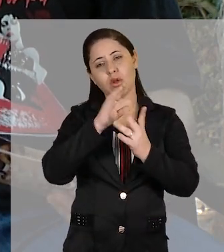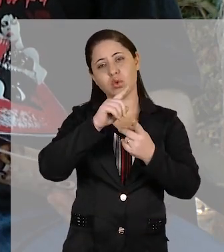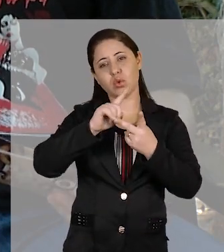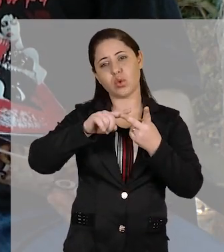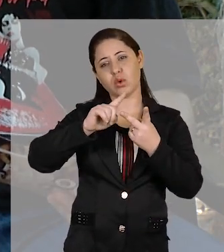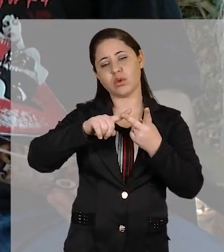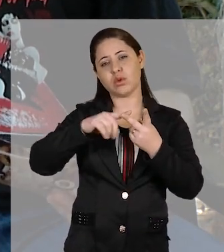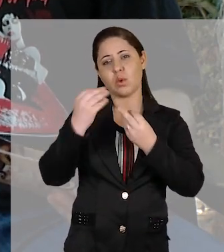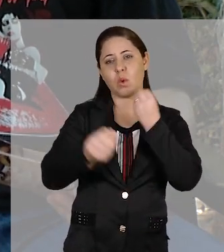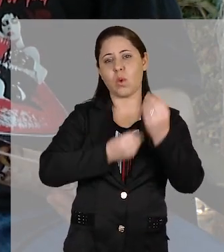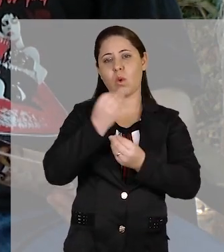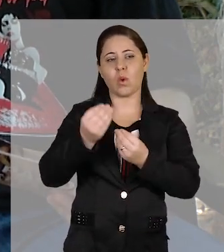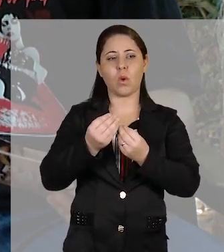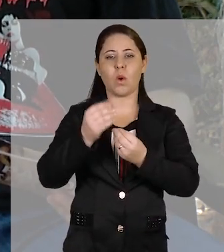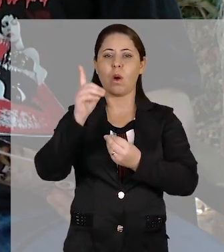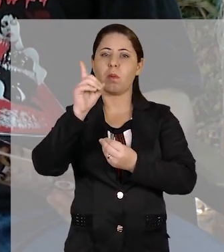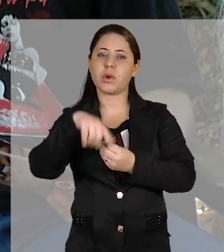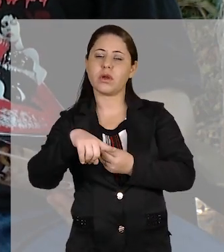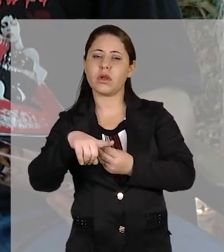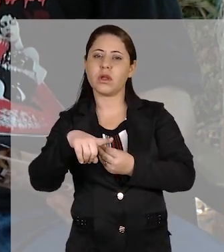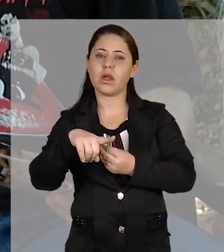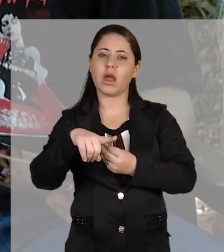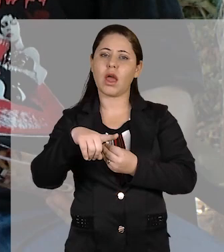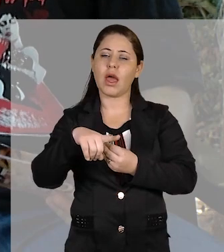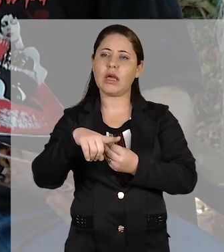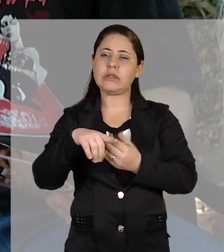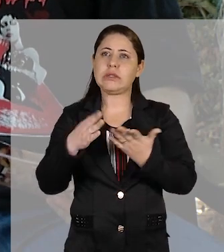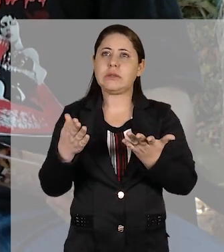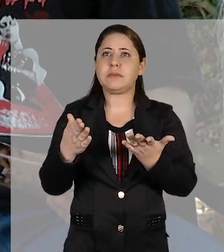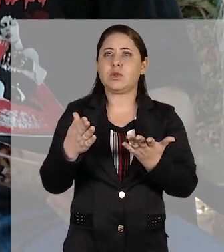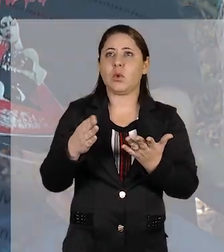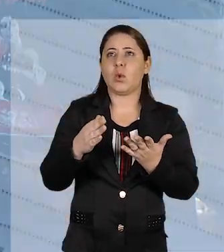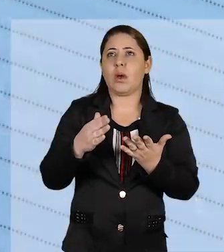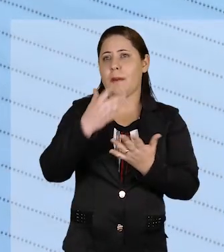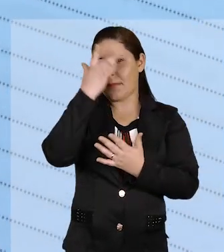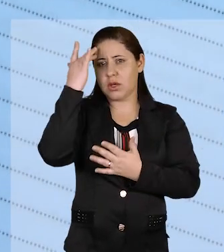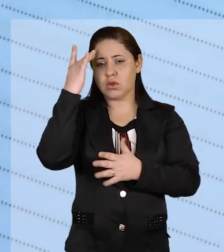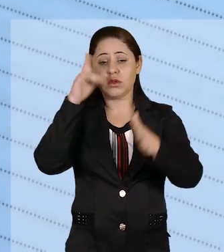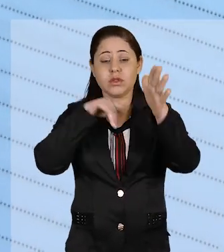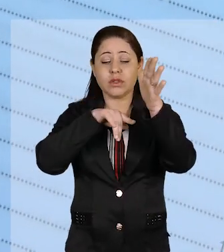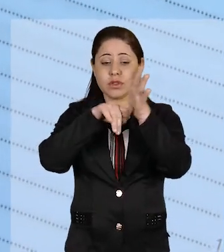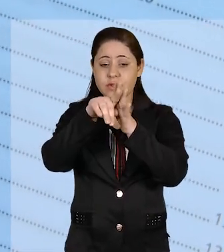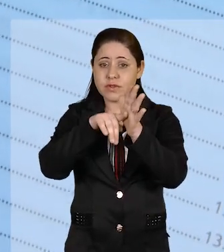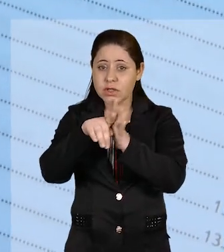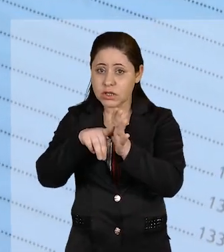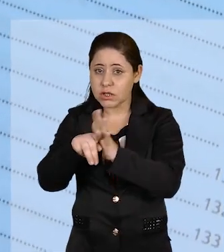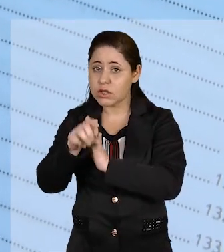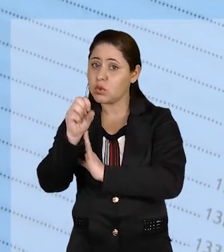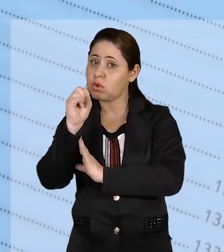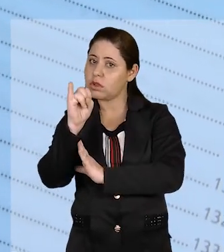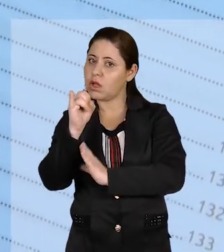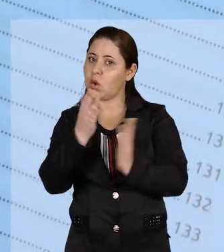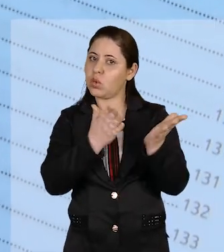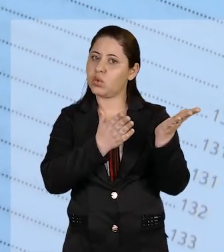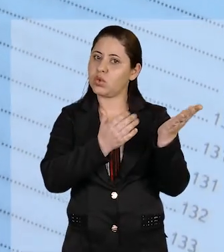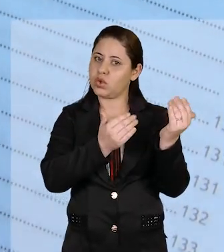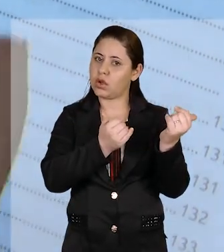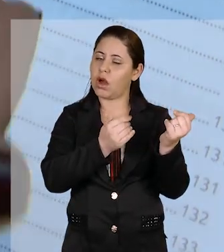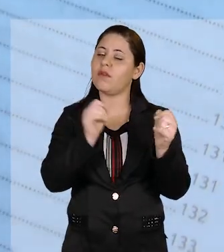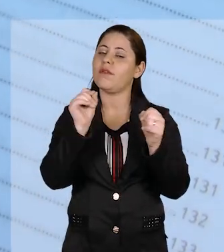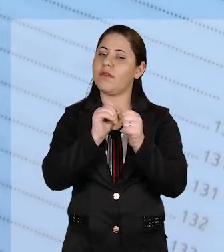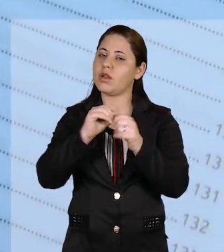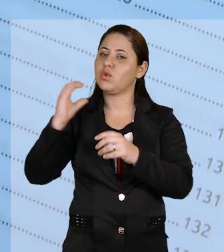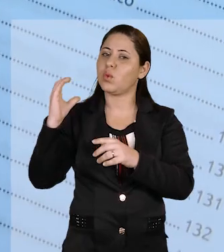os processos de apuração de ato infracional. É quando a gente está investigando se o